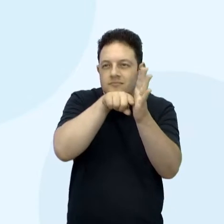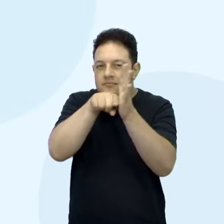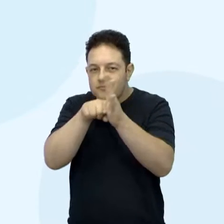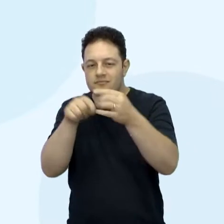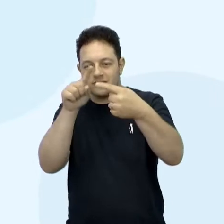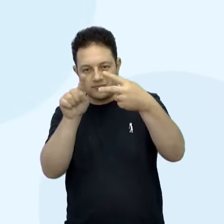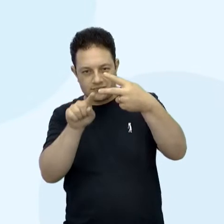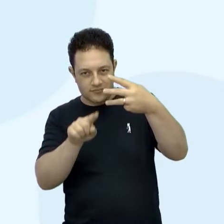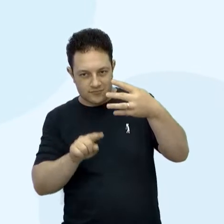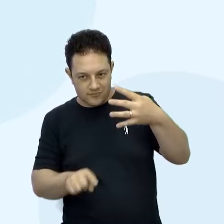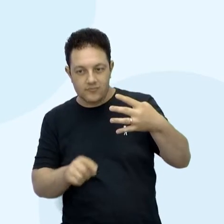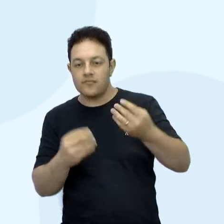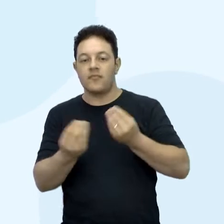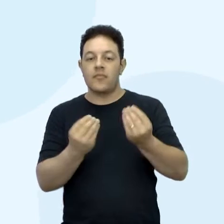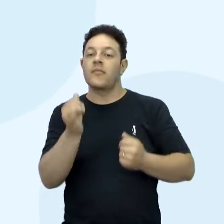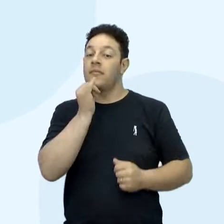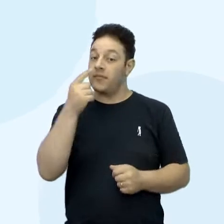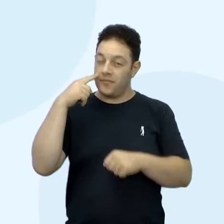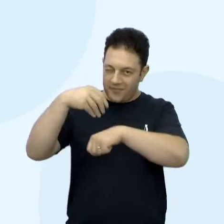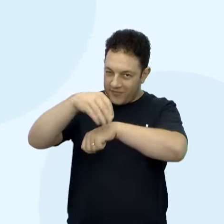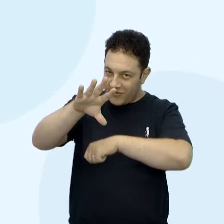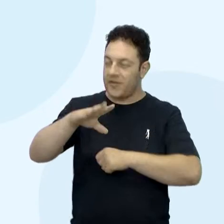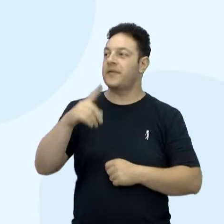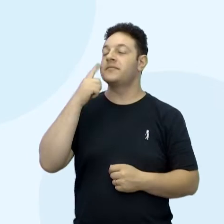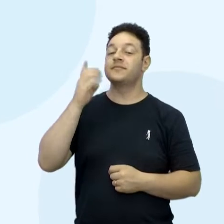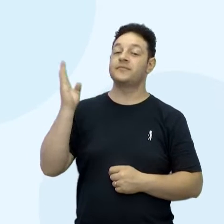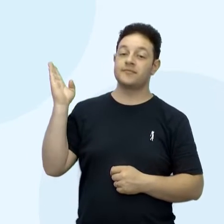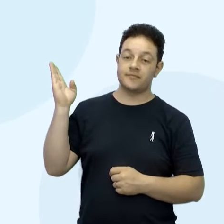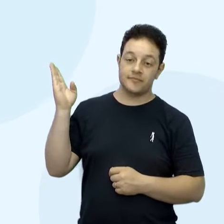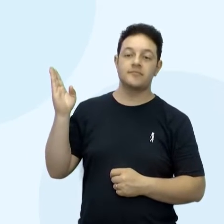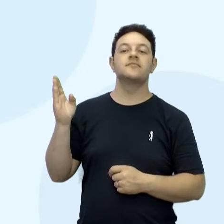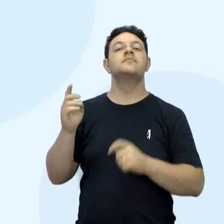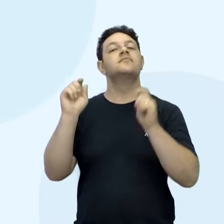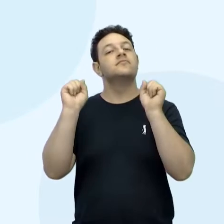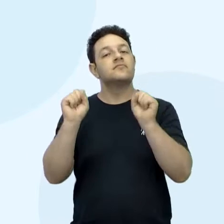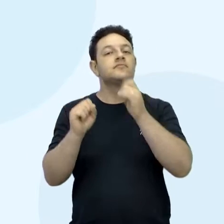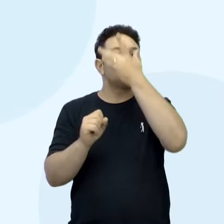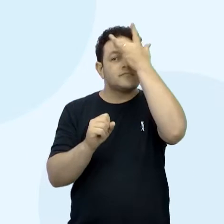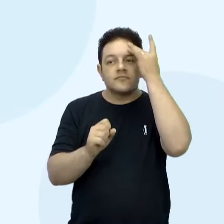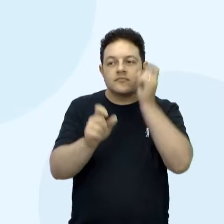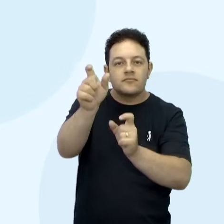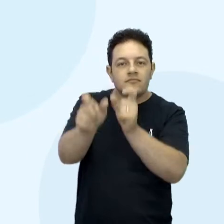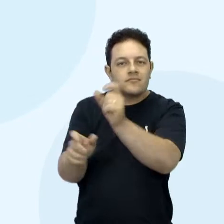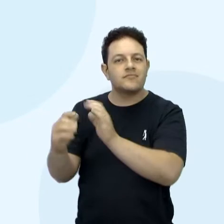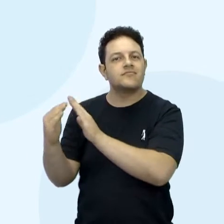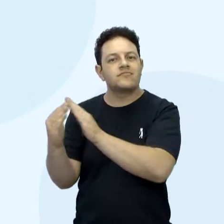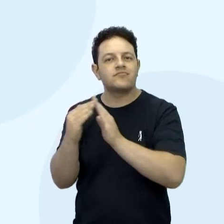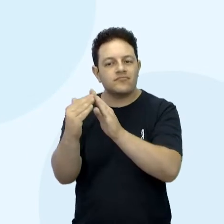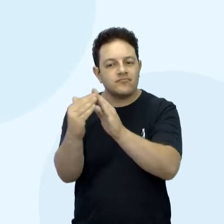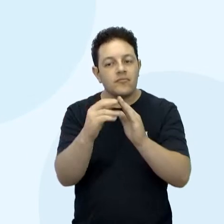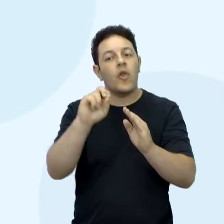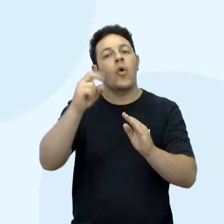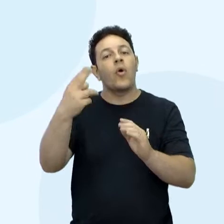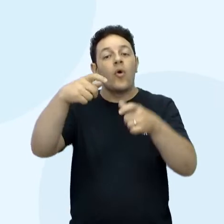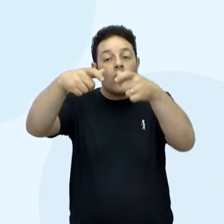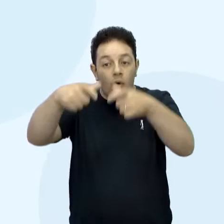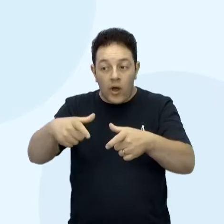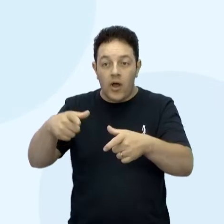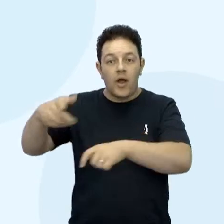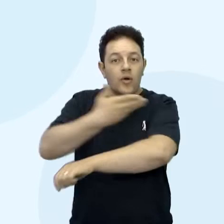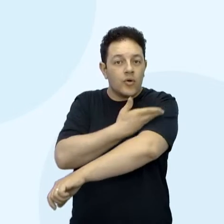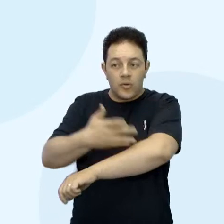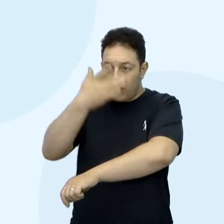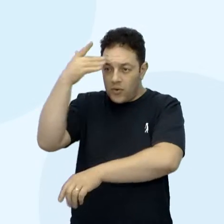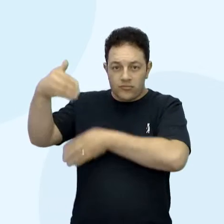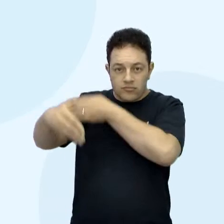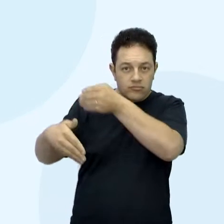você realizou? Vamos às dicas, né? Realizando entrevistas com os moradores ou pessoas que frequentam esse espaço